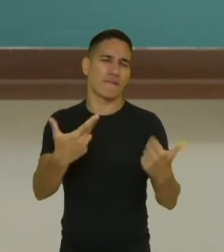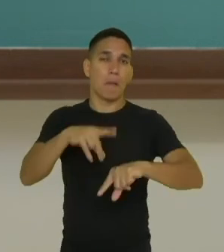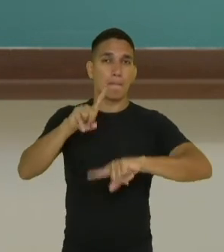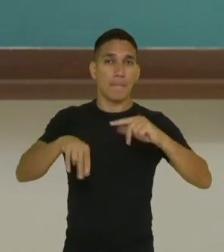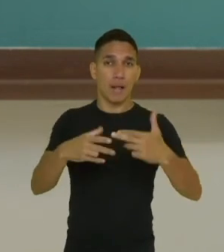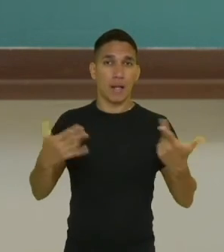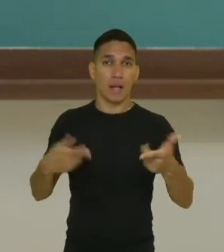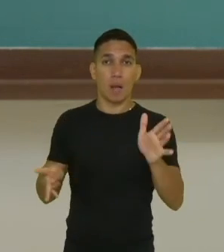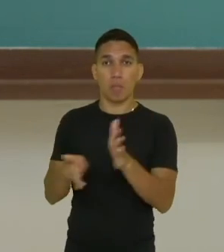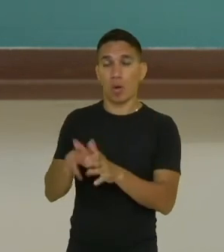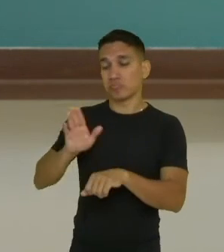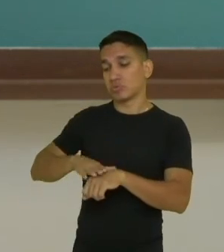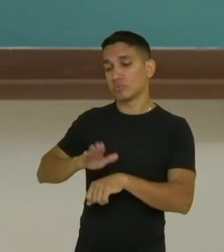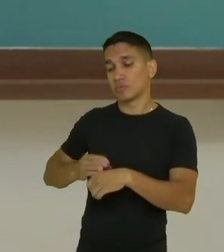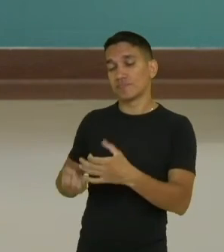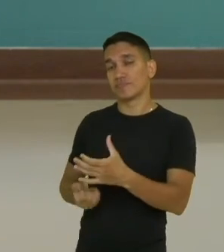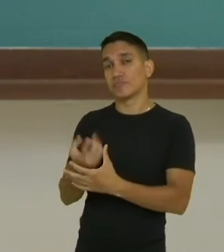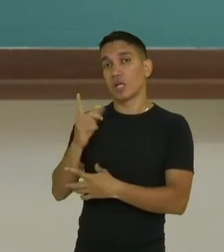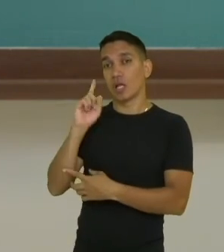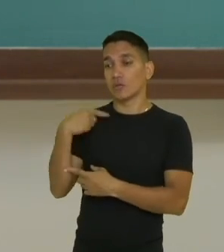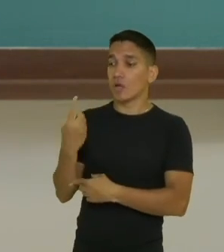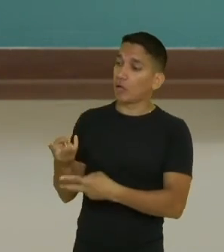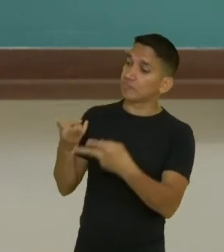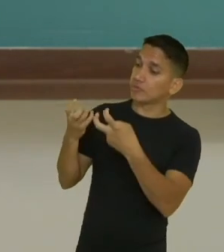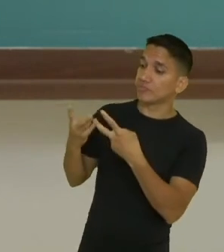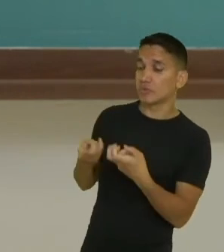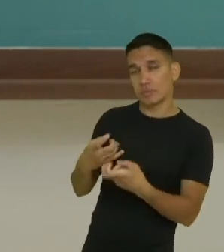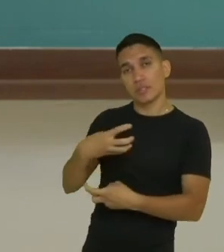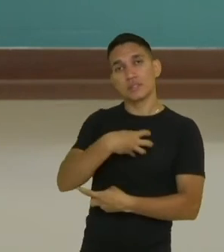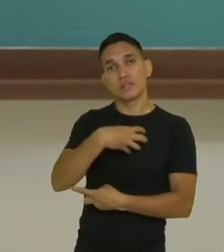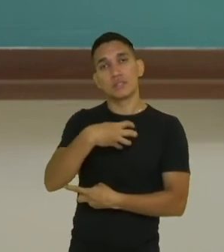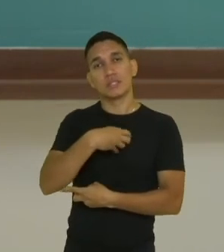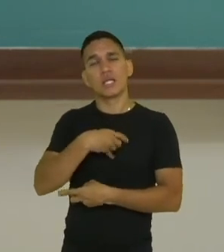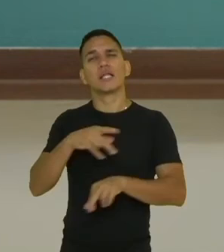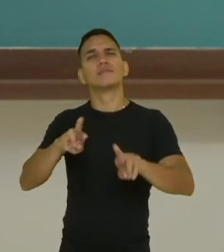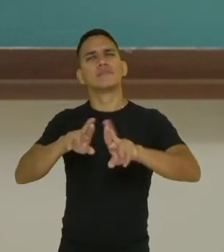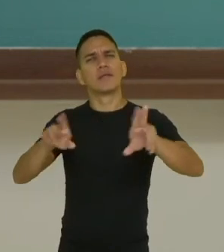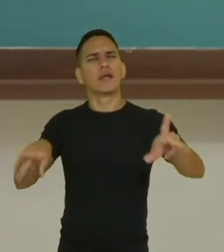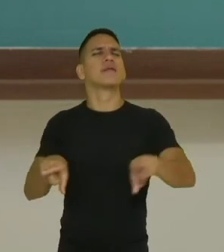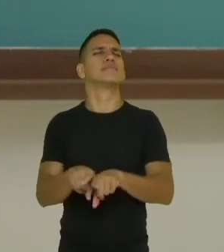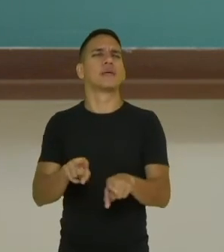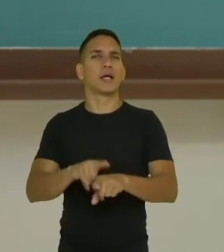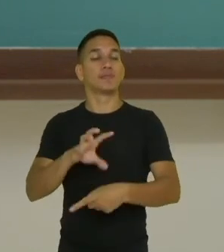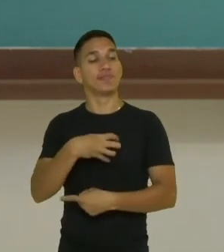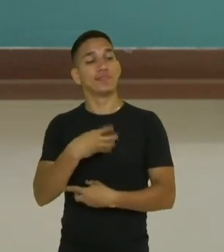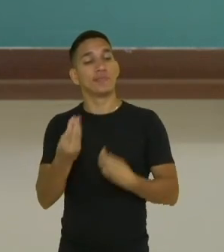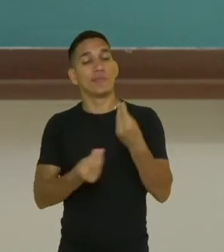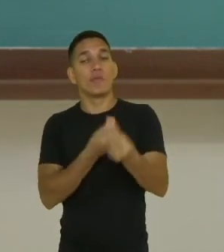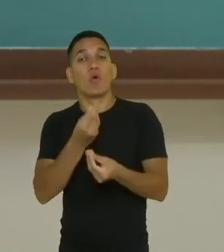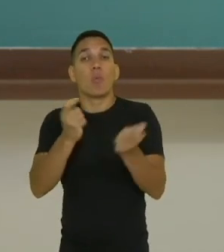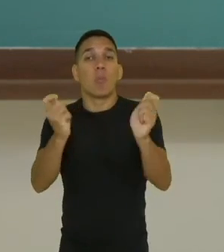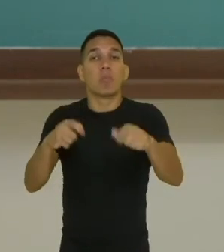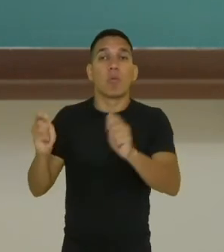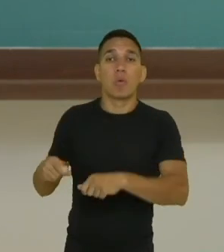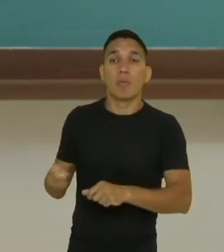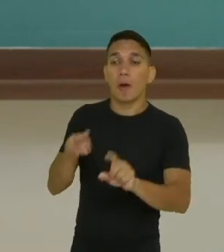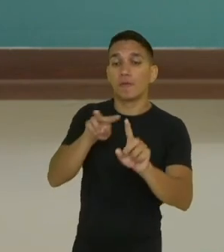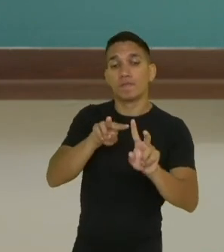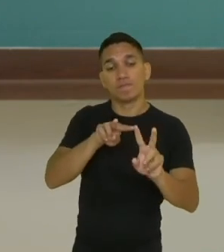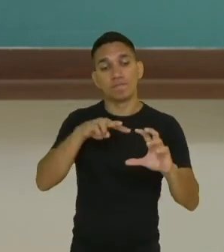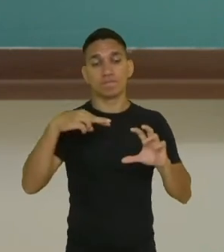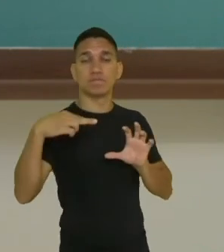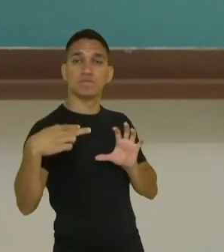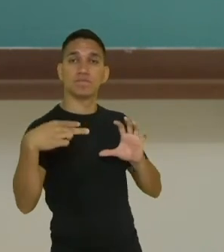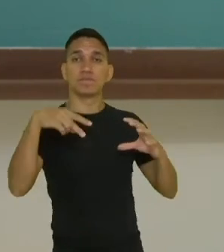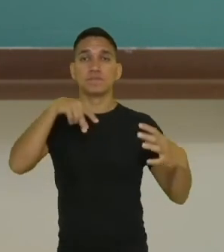material produzido que nos traz percepções e sensações diferenciadas sobre as possibilidades de perceber o mundo de uma